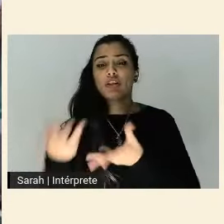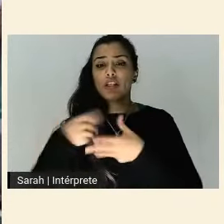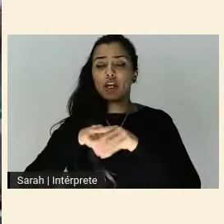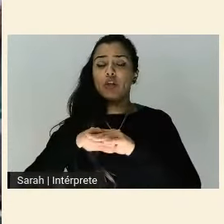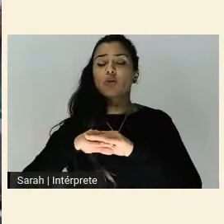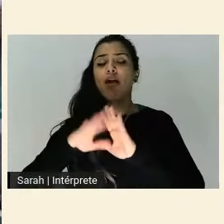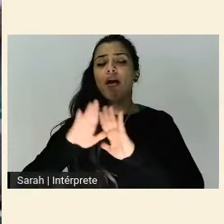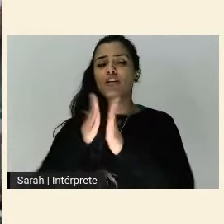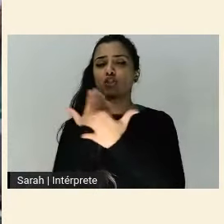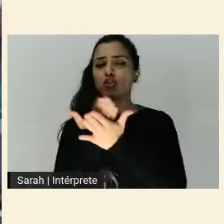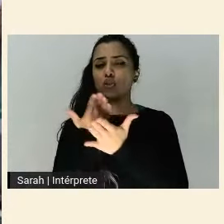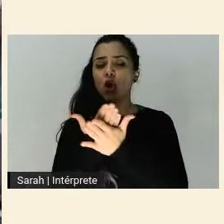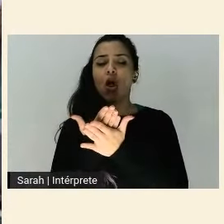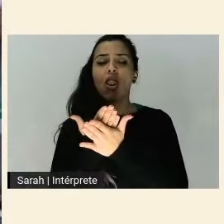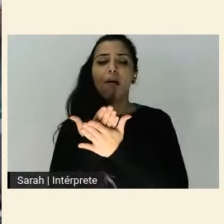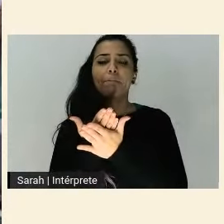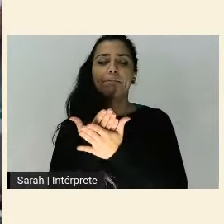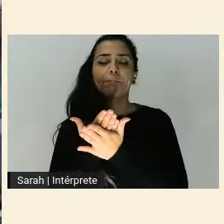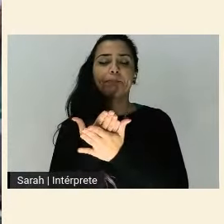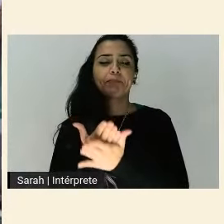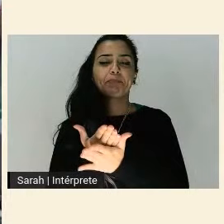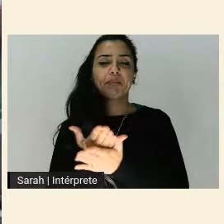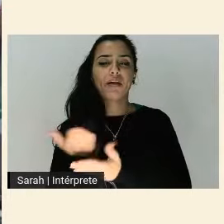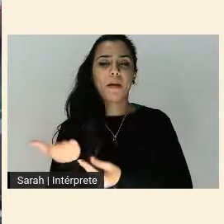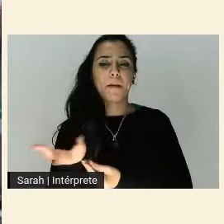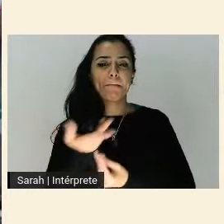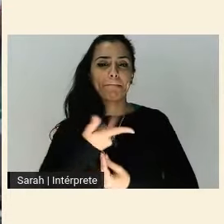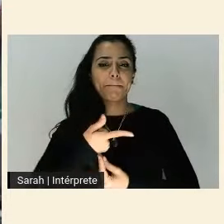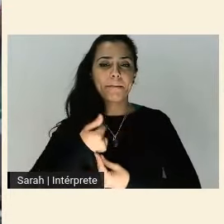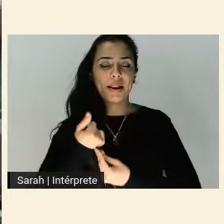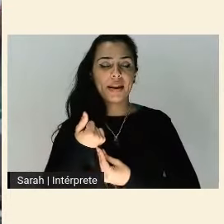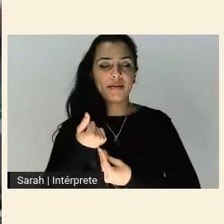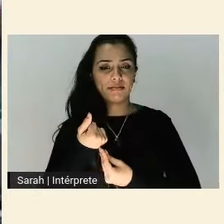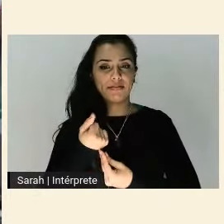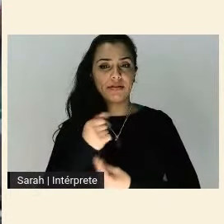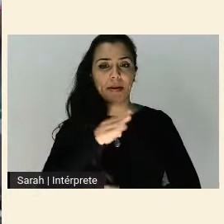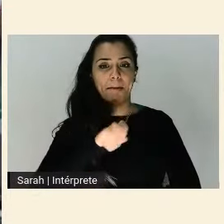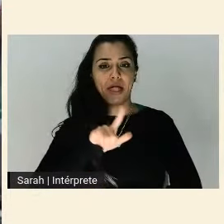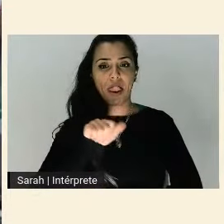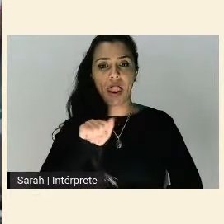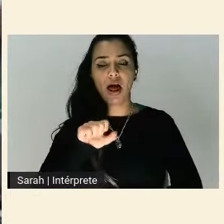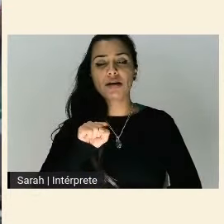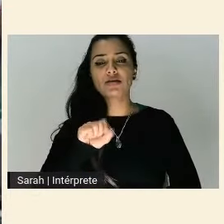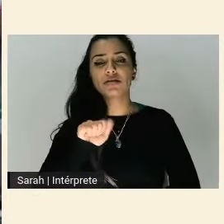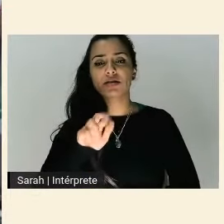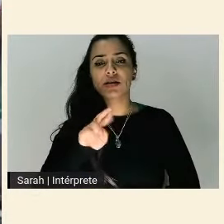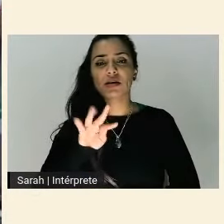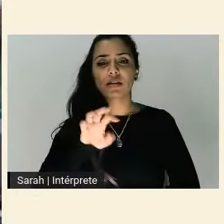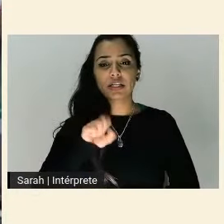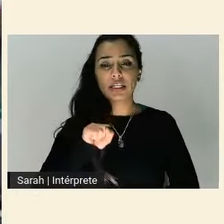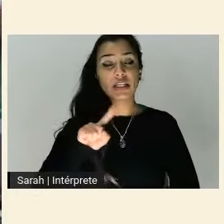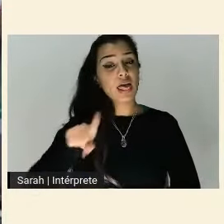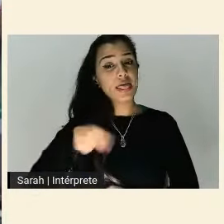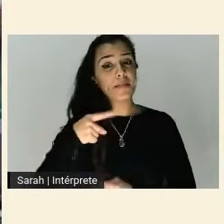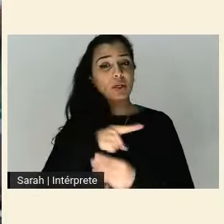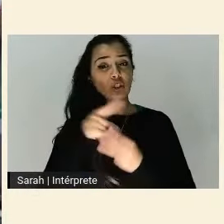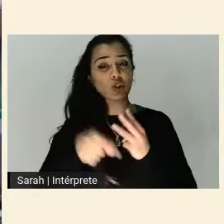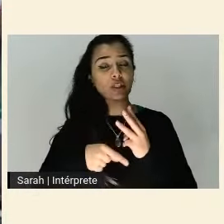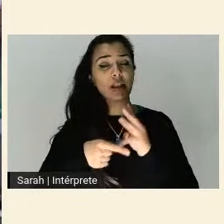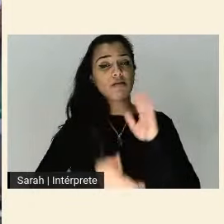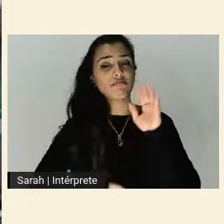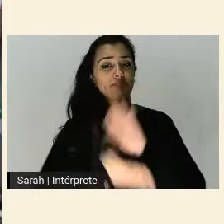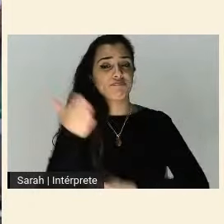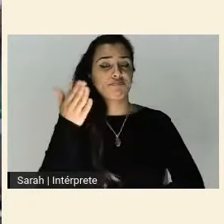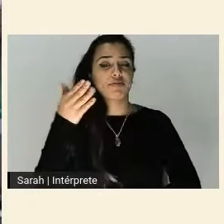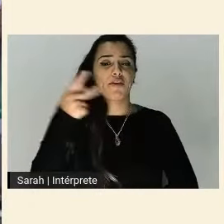Rio de Janeiro, e depois vão para a Europa, vão para Paris, né, onde entram em contato com